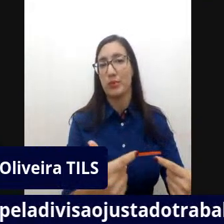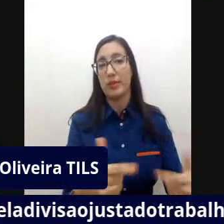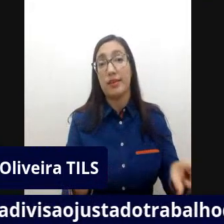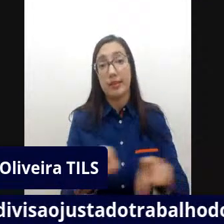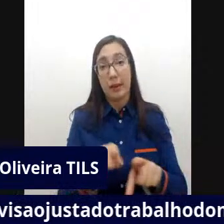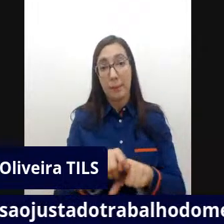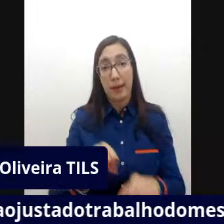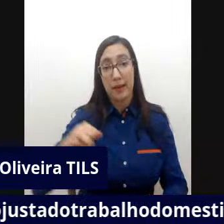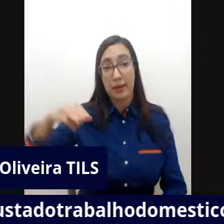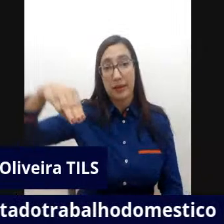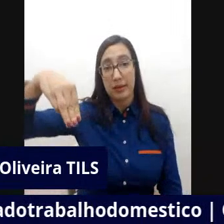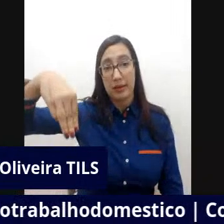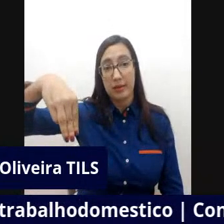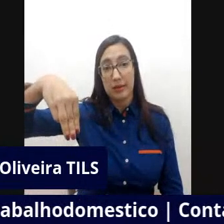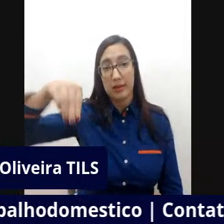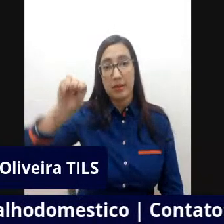é